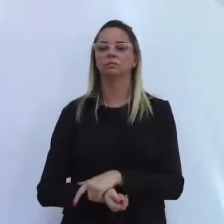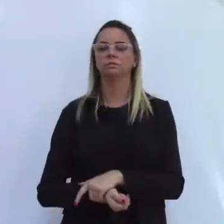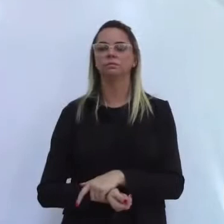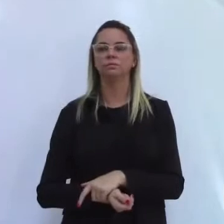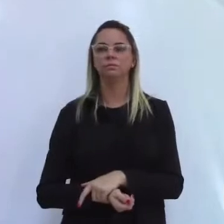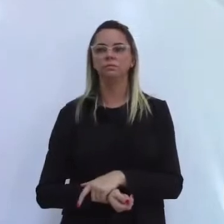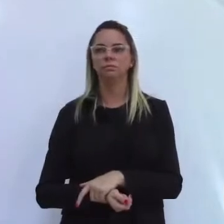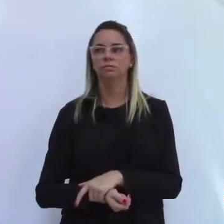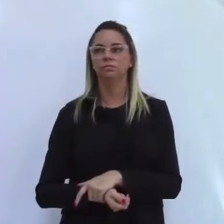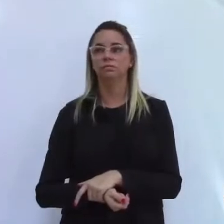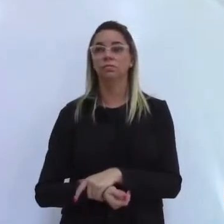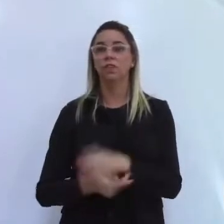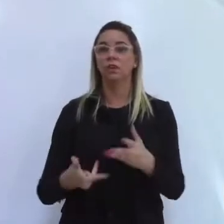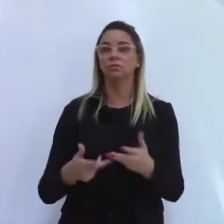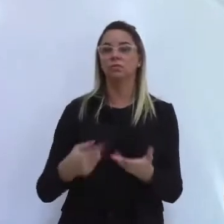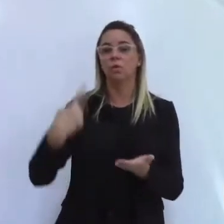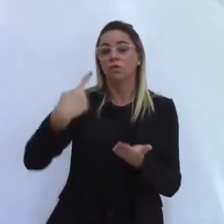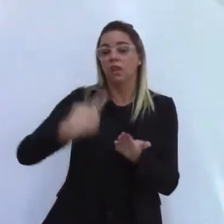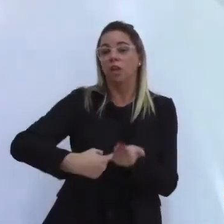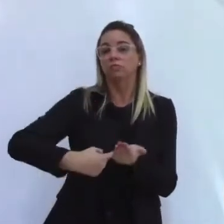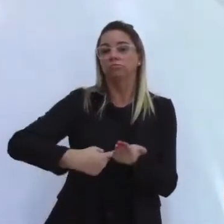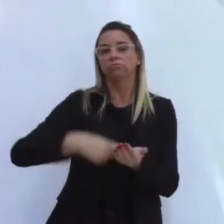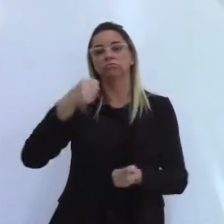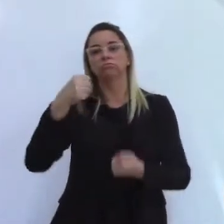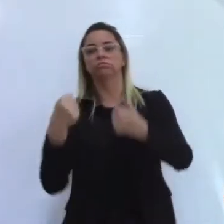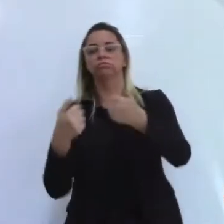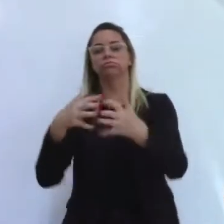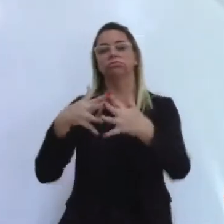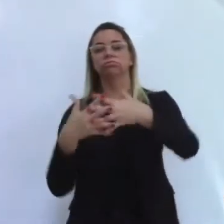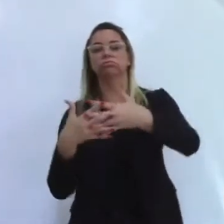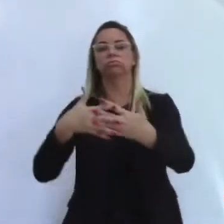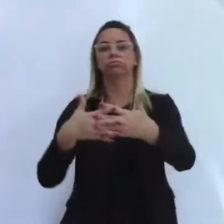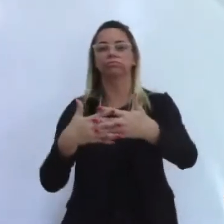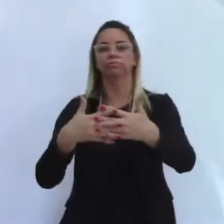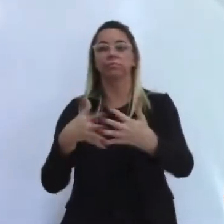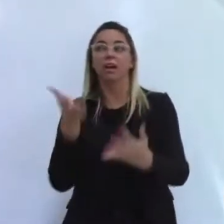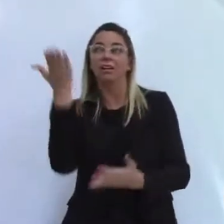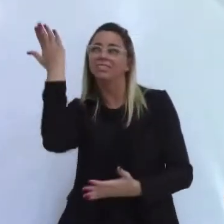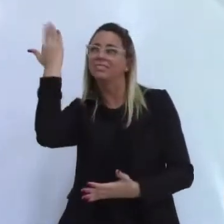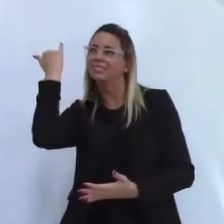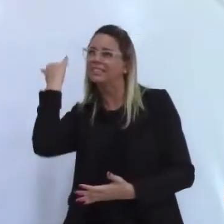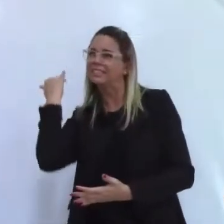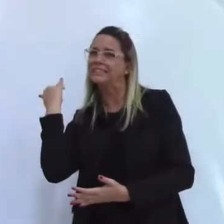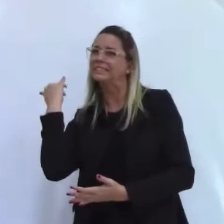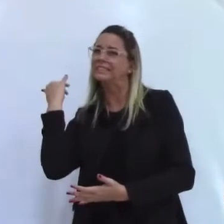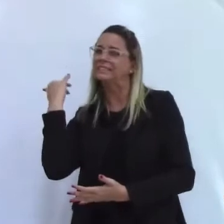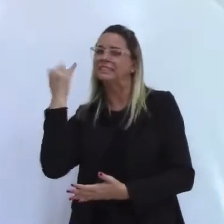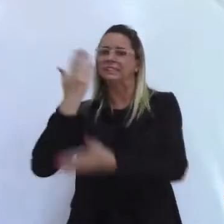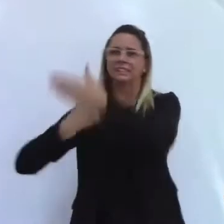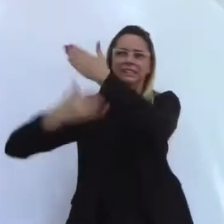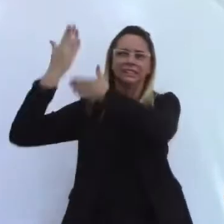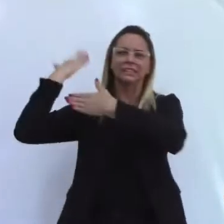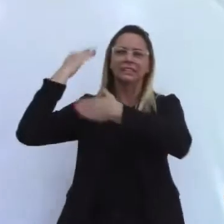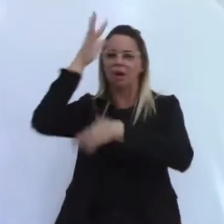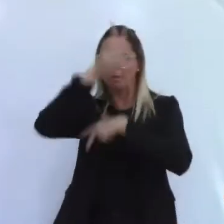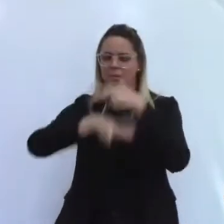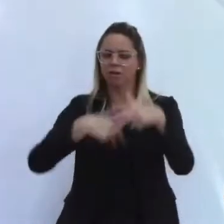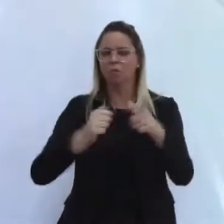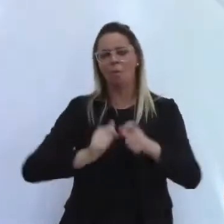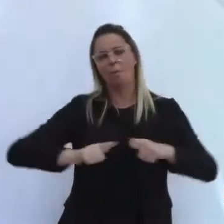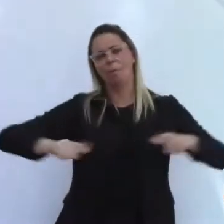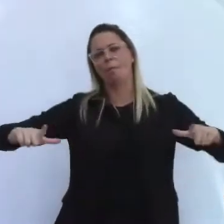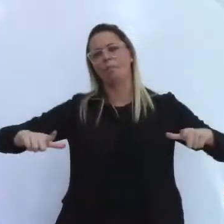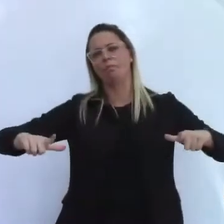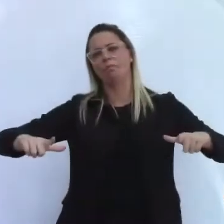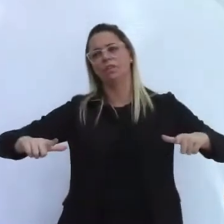Então, contrate mais caminhões. Eu lembro que na seca que tivemos em São Bento, fizemos a parceria